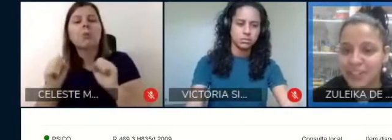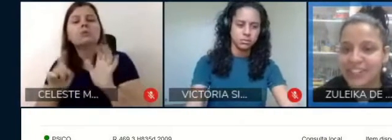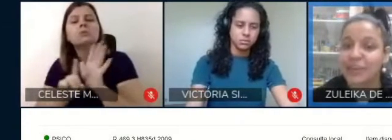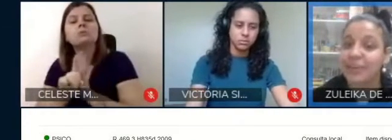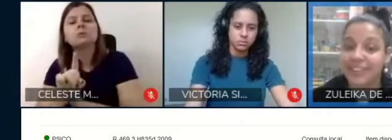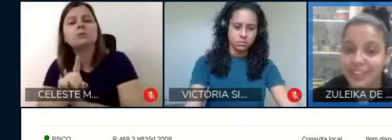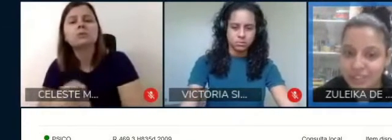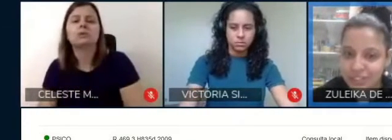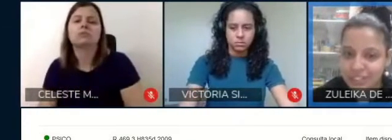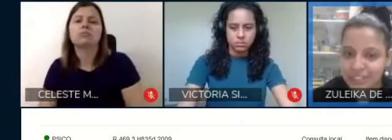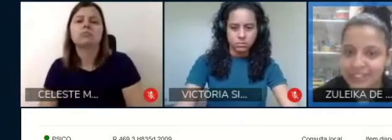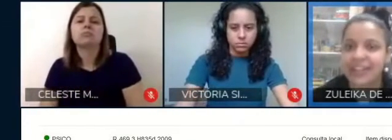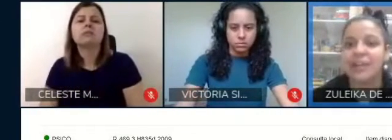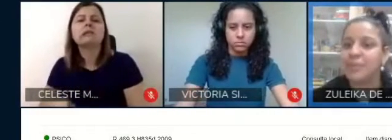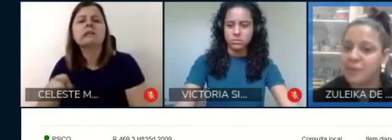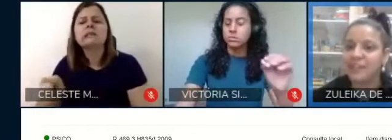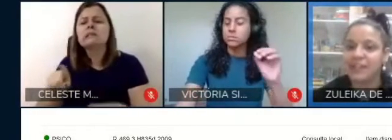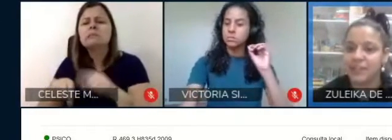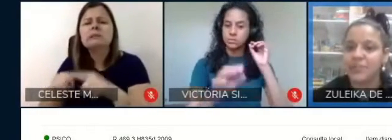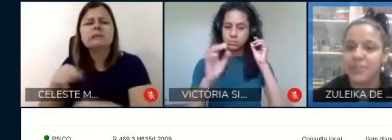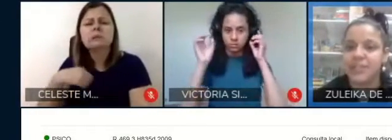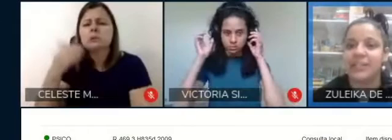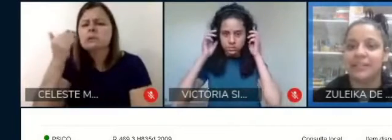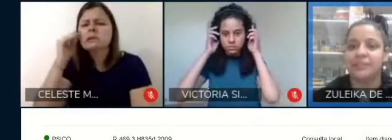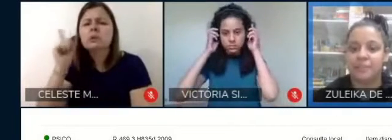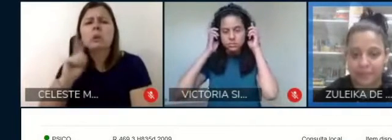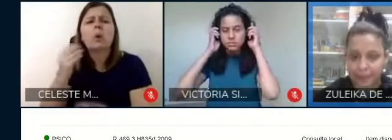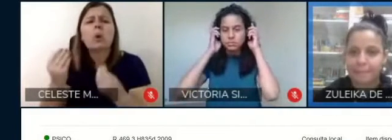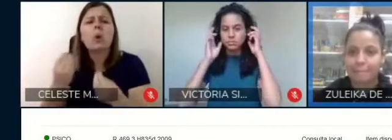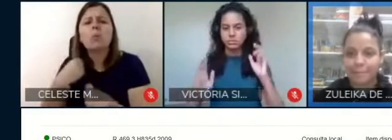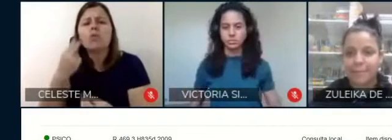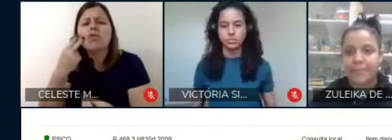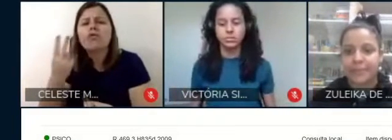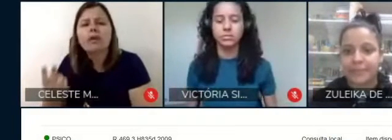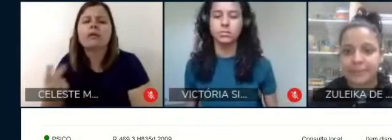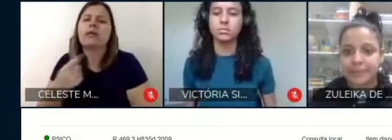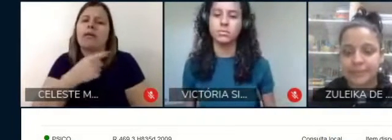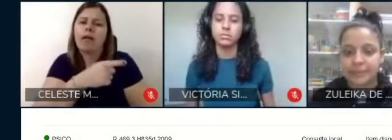é a situação disso aqui, não entendi, e aí a biblioteca nos auxilia.